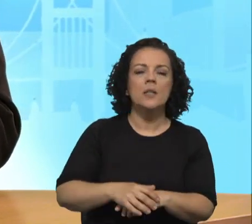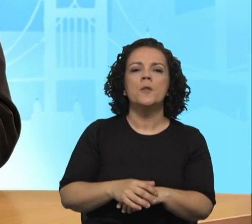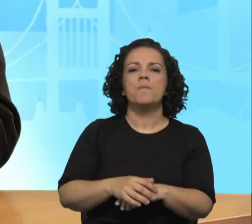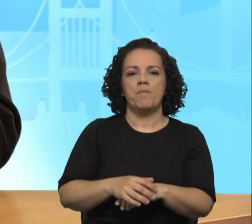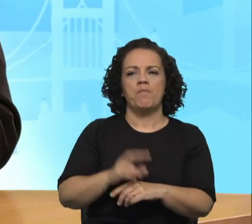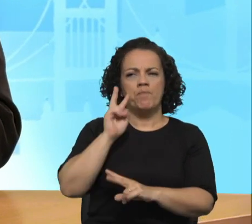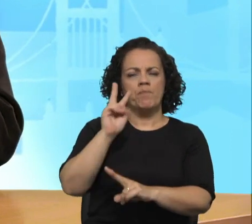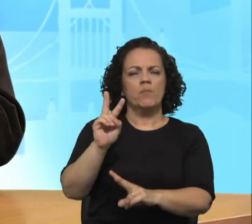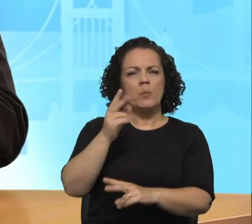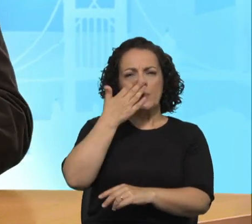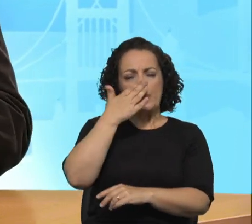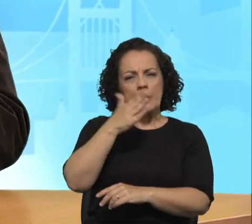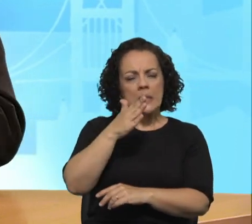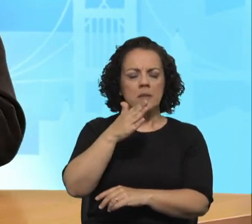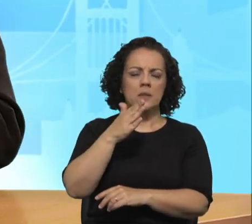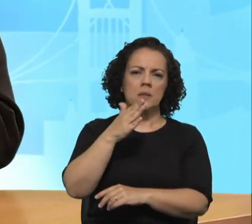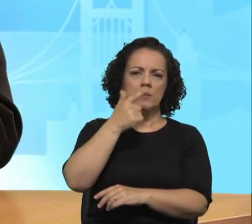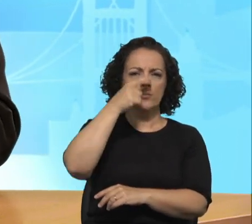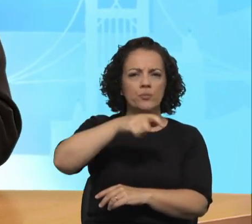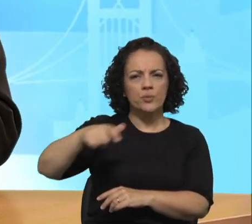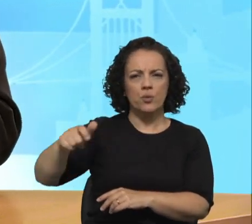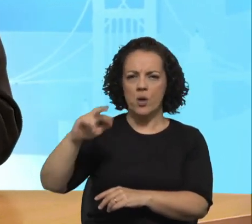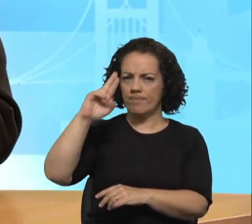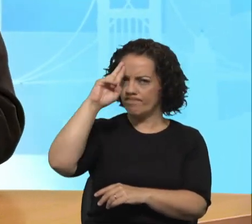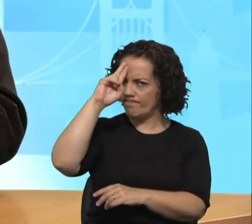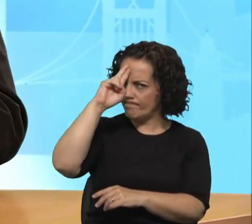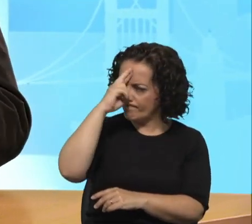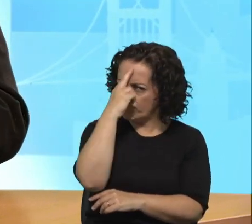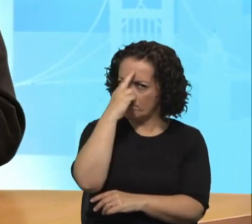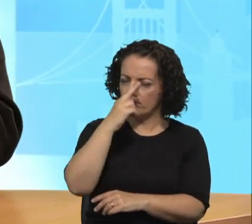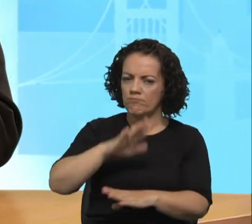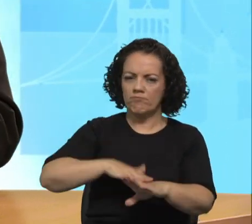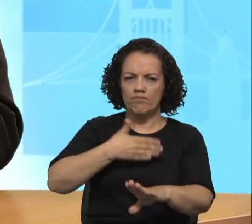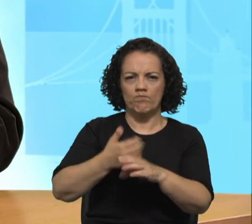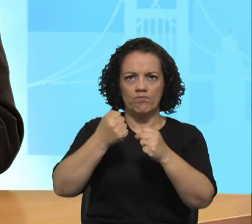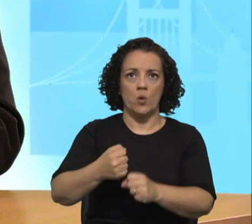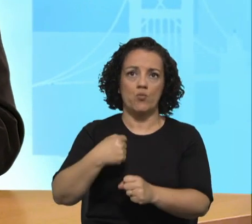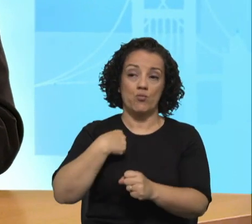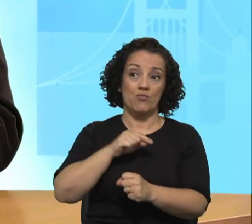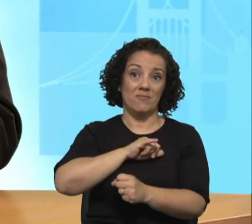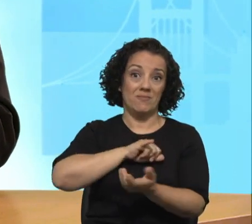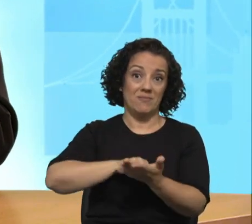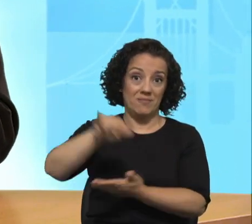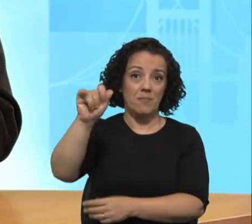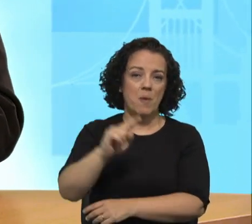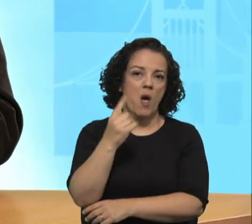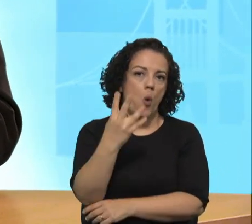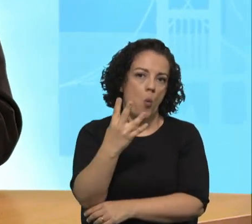sim, encontrei a mesma resiliência que já tinha encontrado em viagens anteriores. Esta foi a minha 4ª viagem à